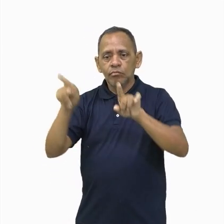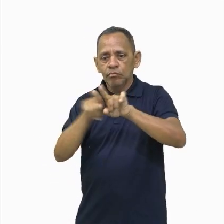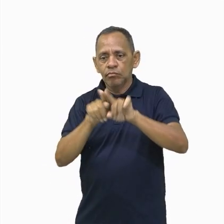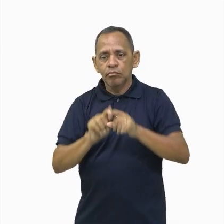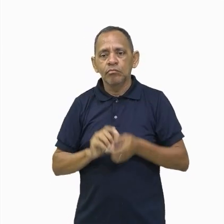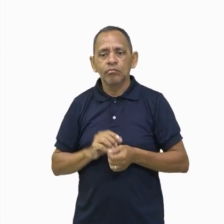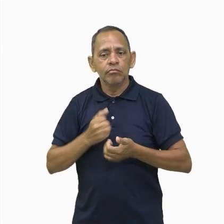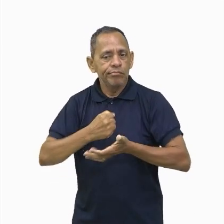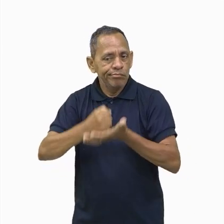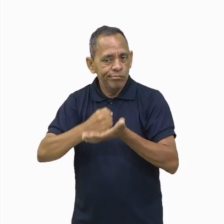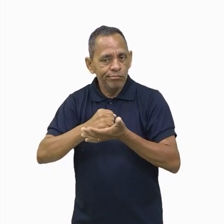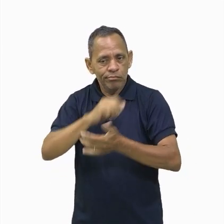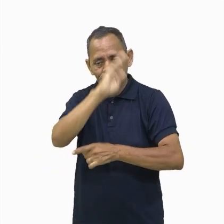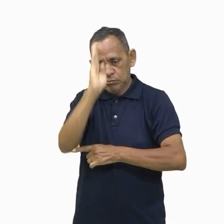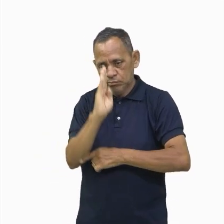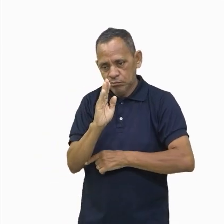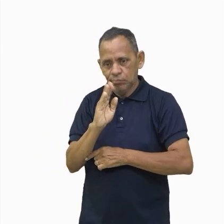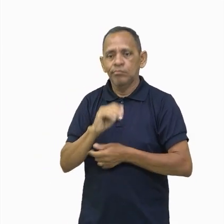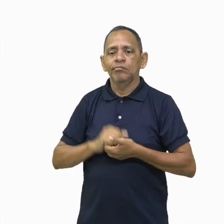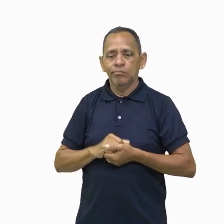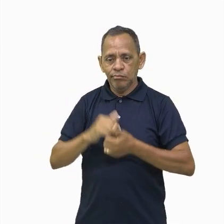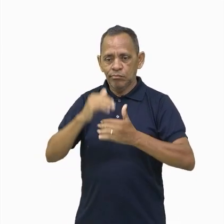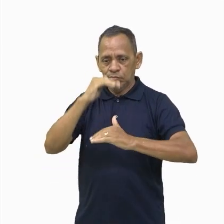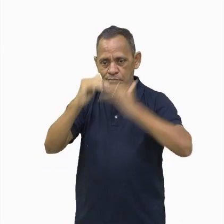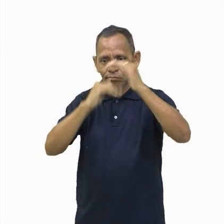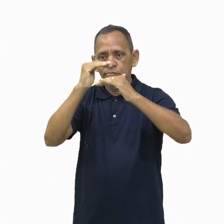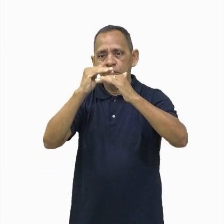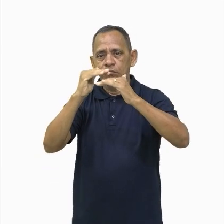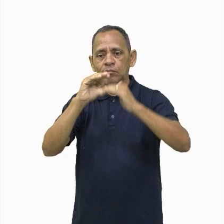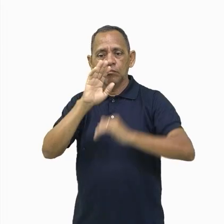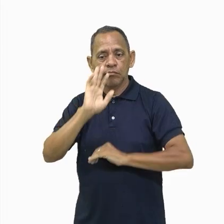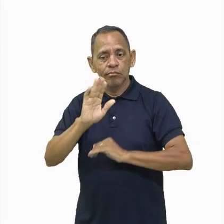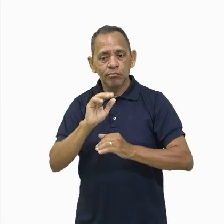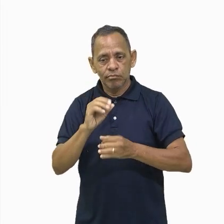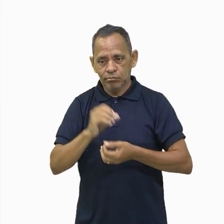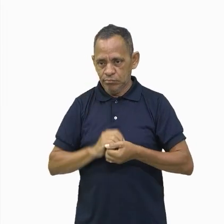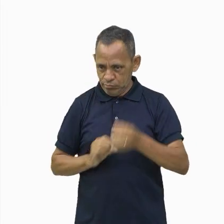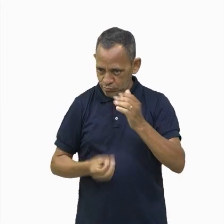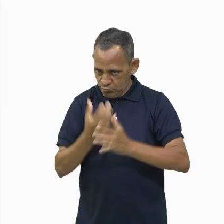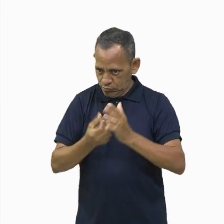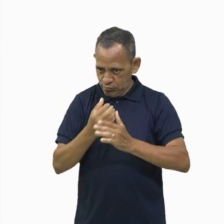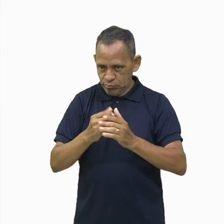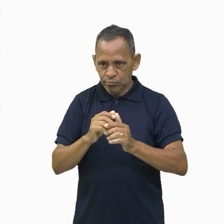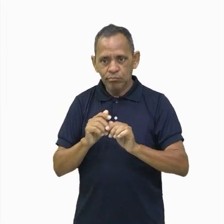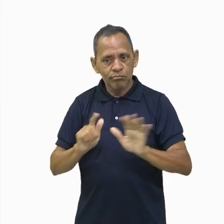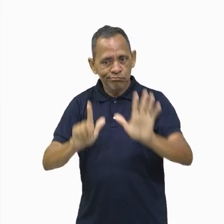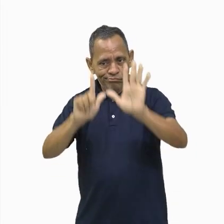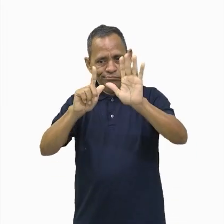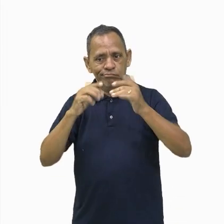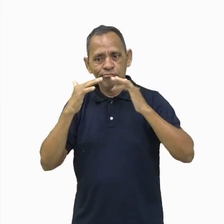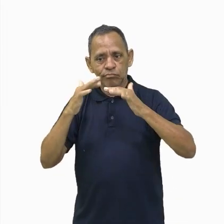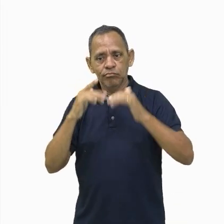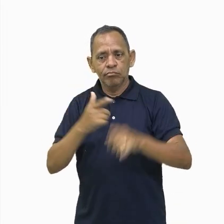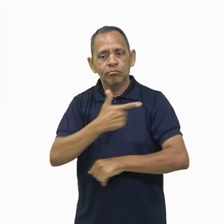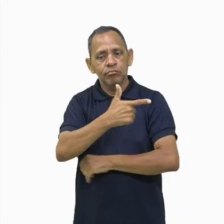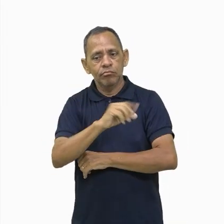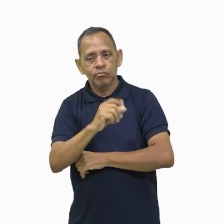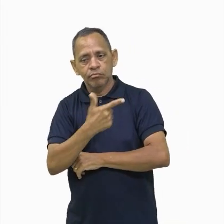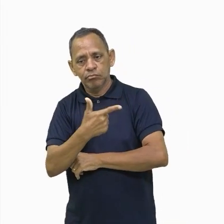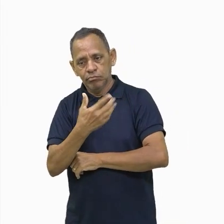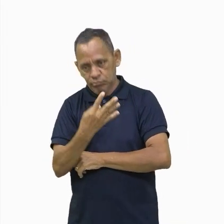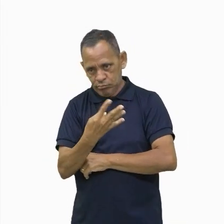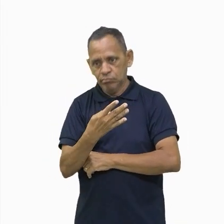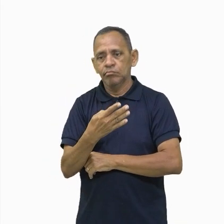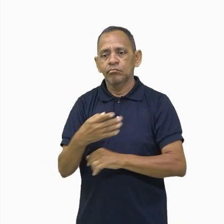se desenvolver. Agora, a produção do gás natural no ano de 2024, ele acabou atingindo aí uma